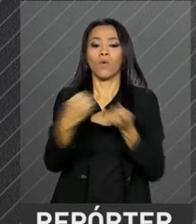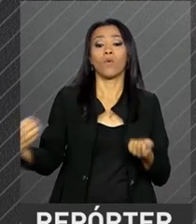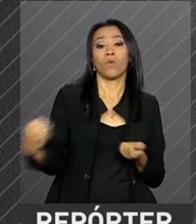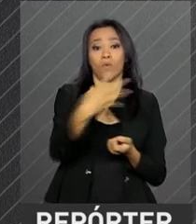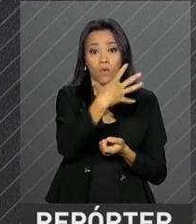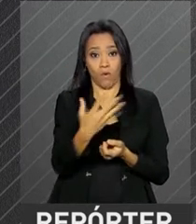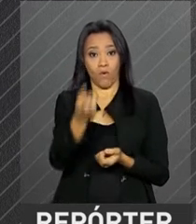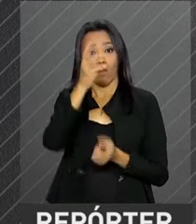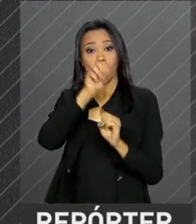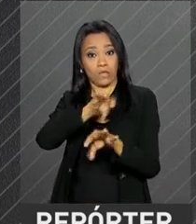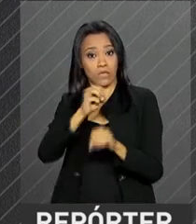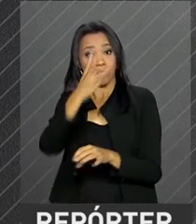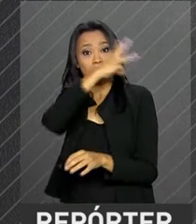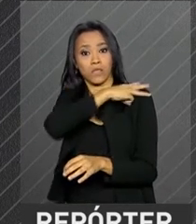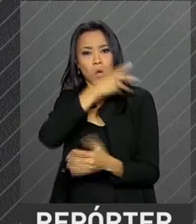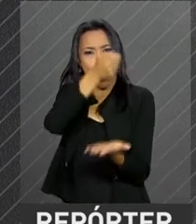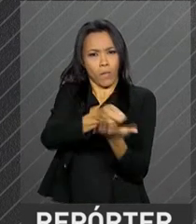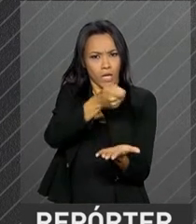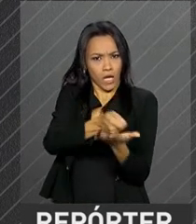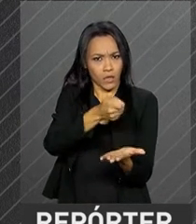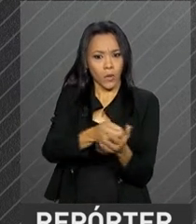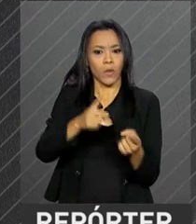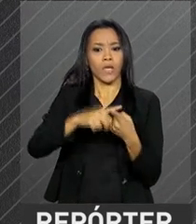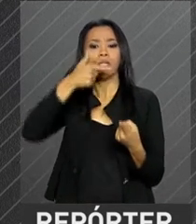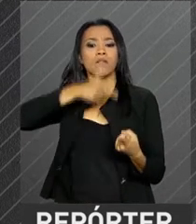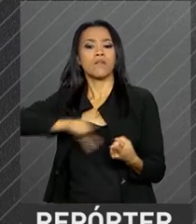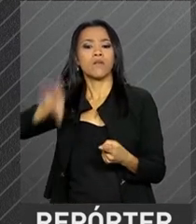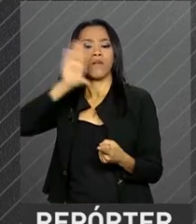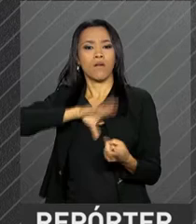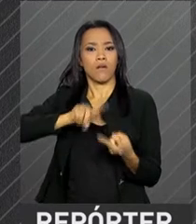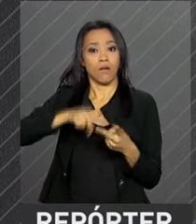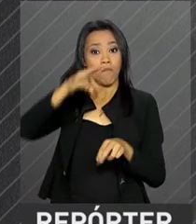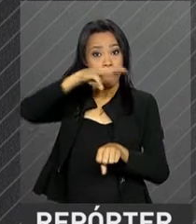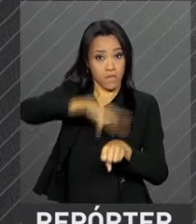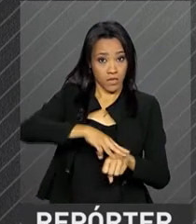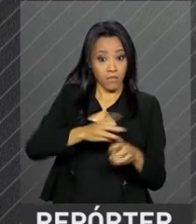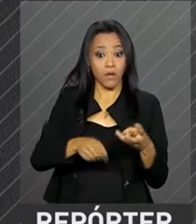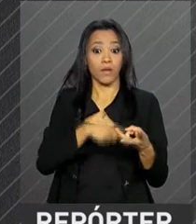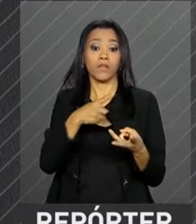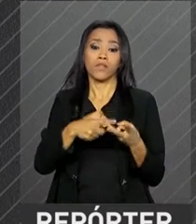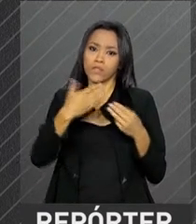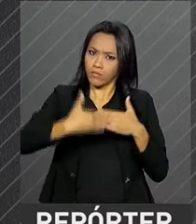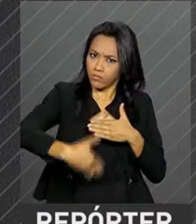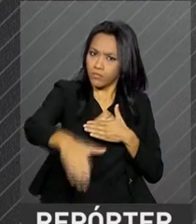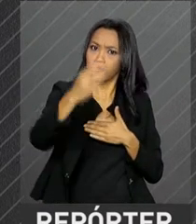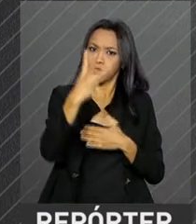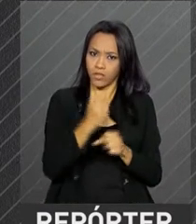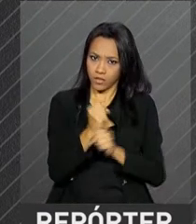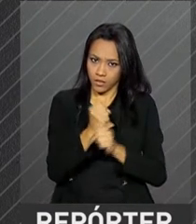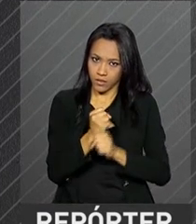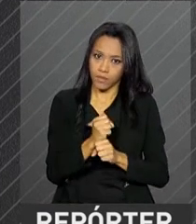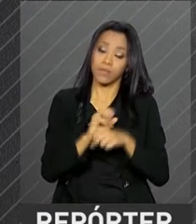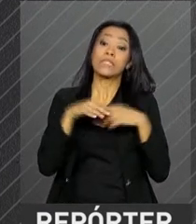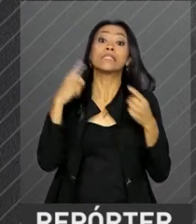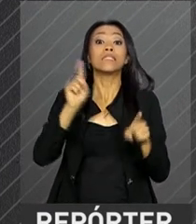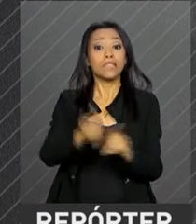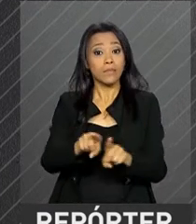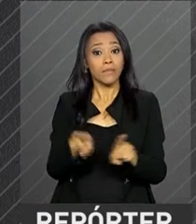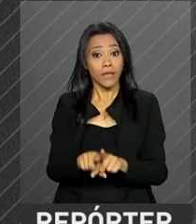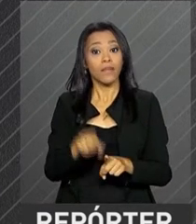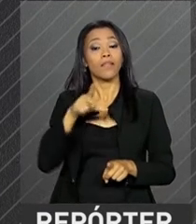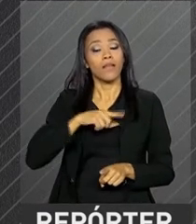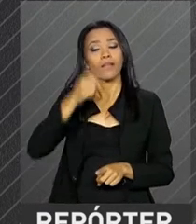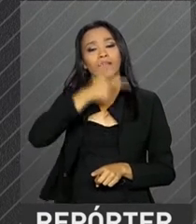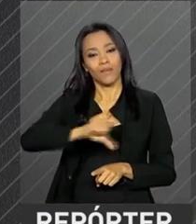a obrigatoriedade das disciplinas de língua portuguesa e de matemática ao longo dos 3 anos. Além disso,